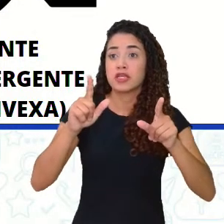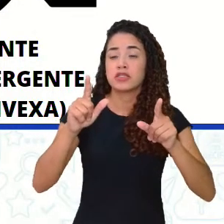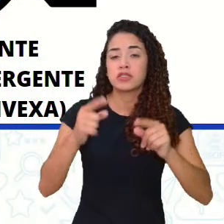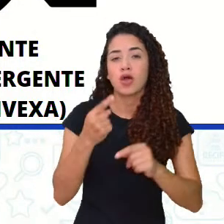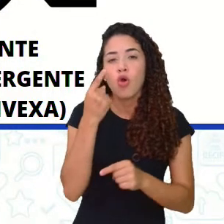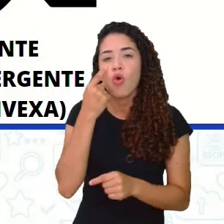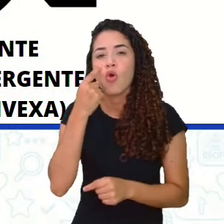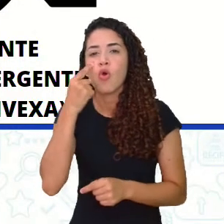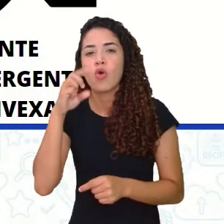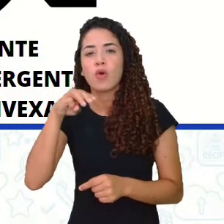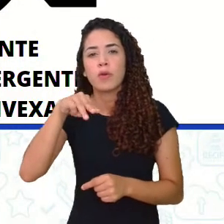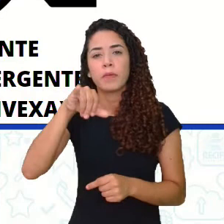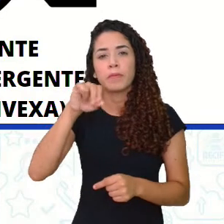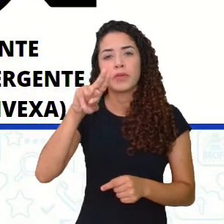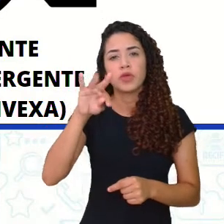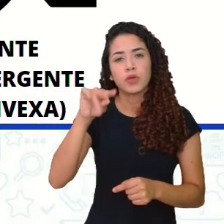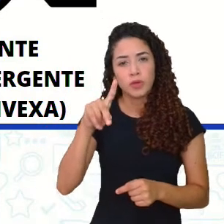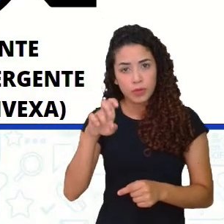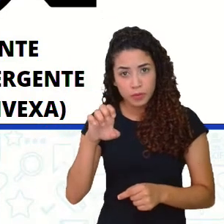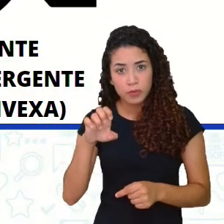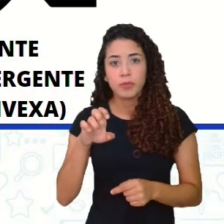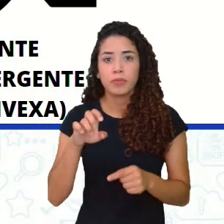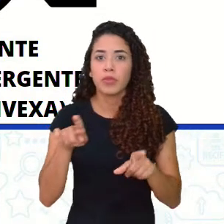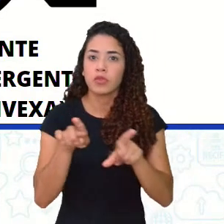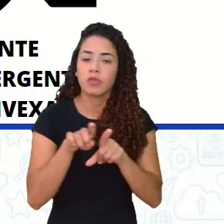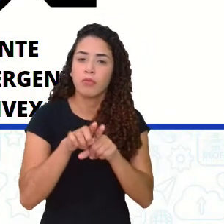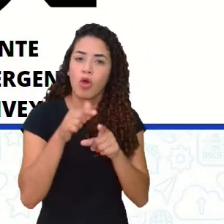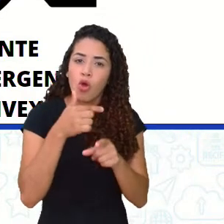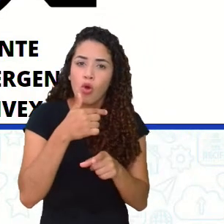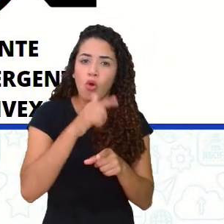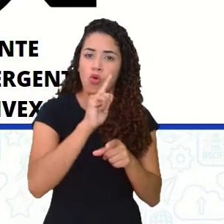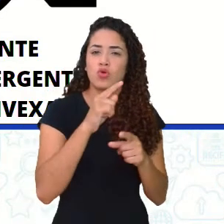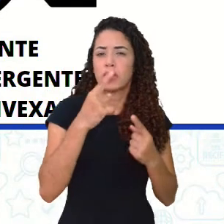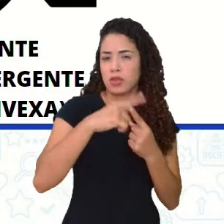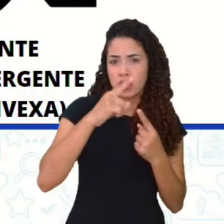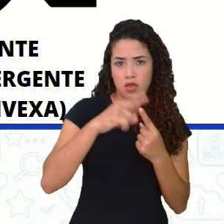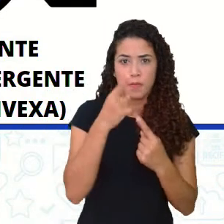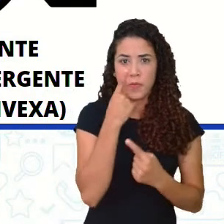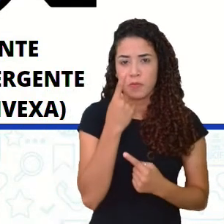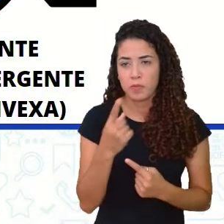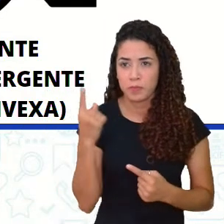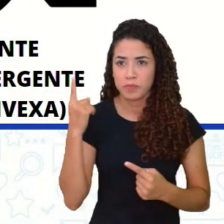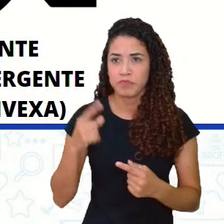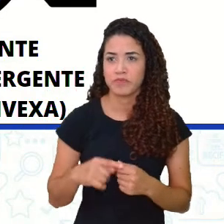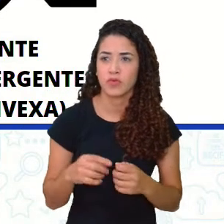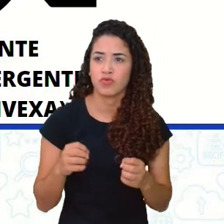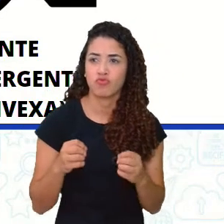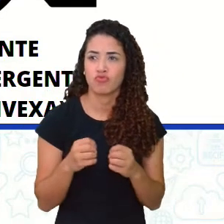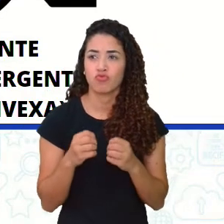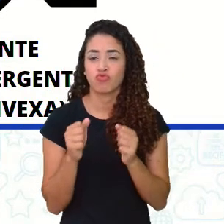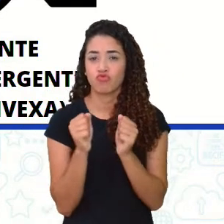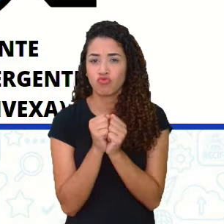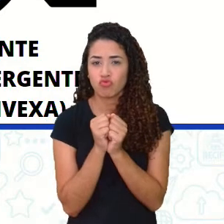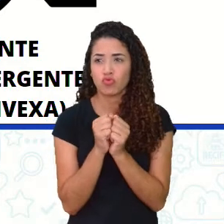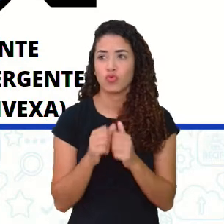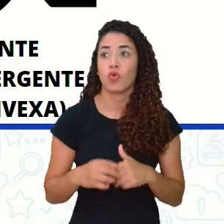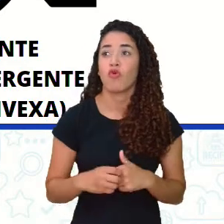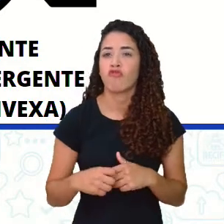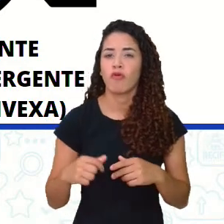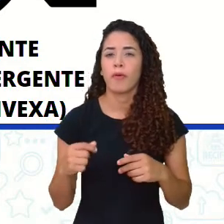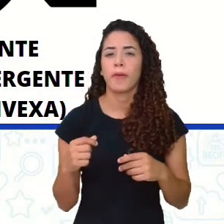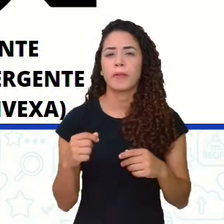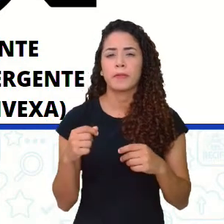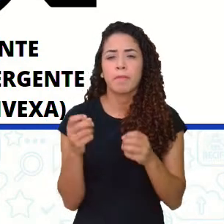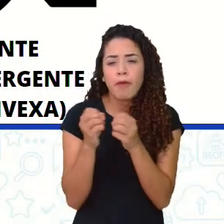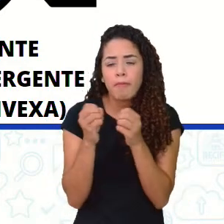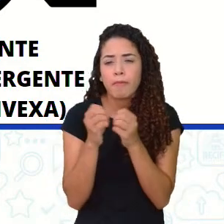míope, né, e a questão aí da hipermetropia. Acompanhe aqui comigo. Eu vou ficar bem pertinho para apontar, para vocês